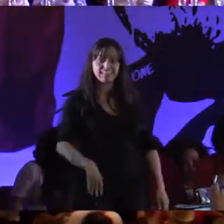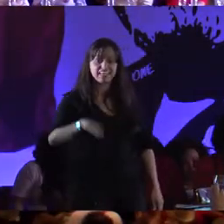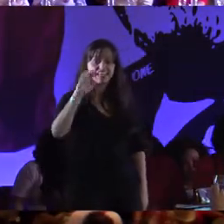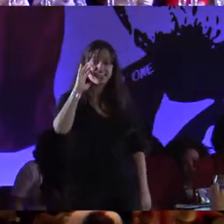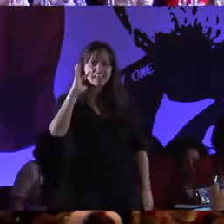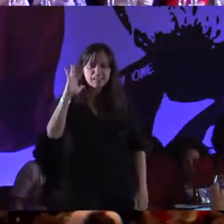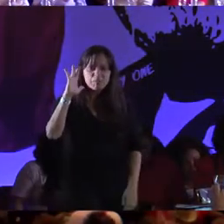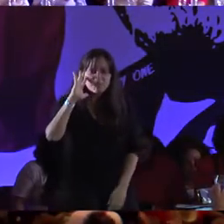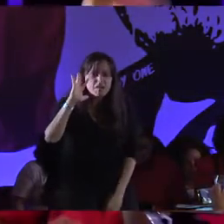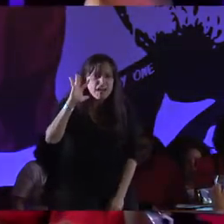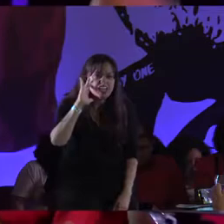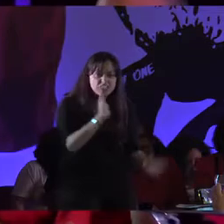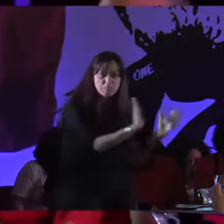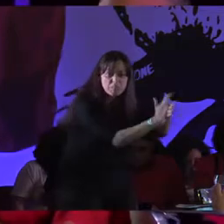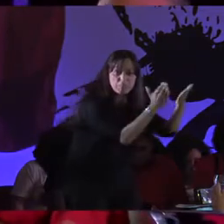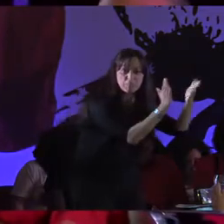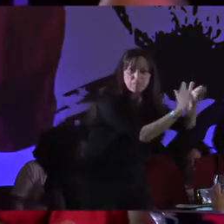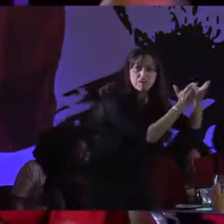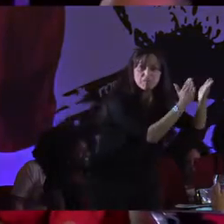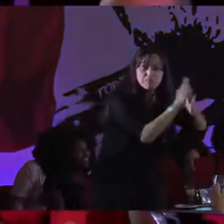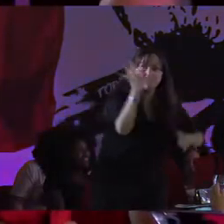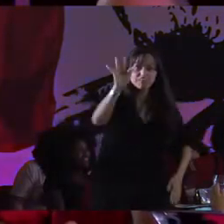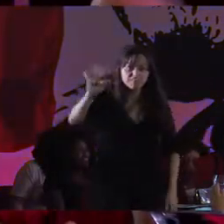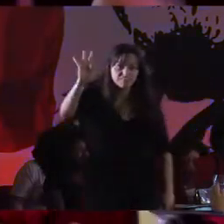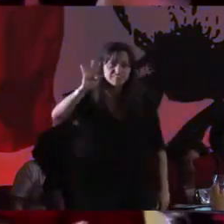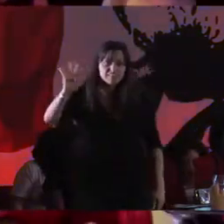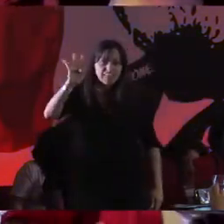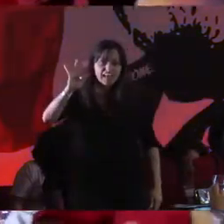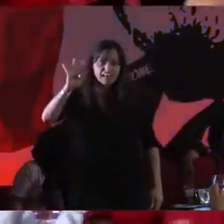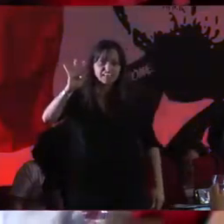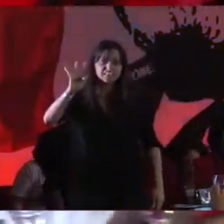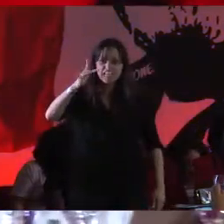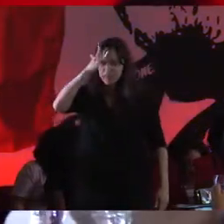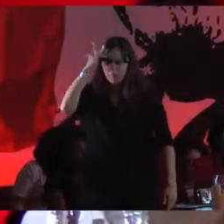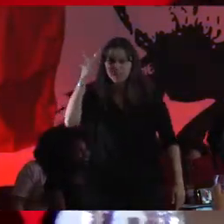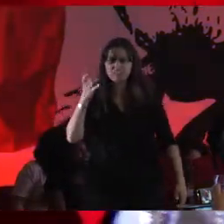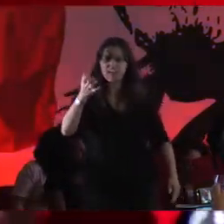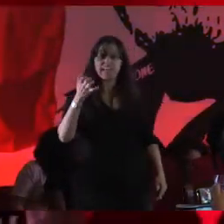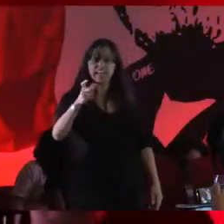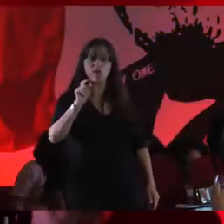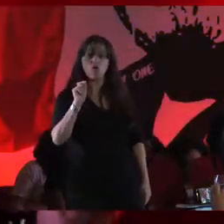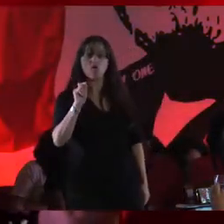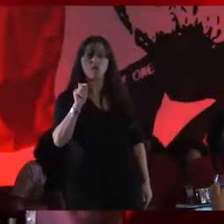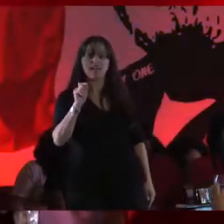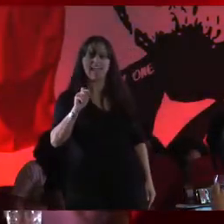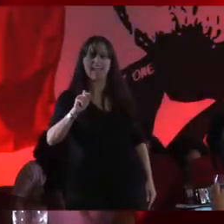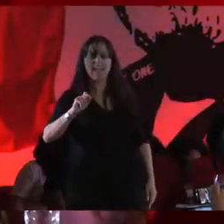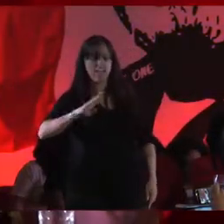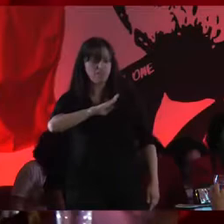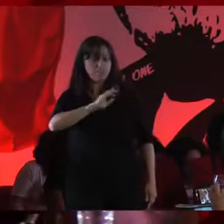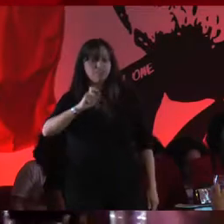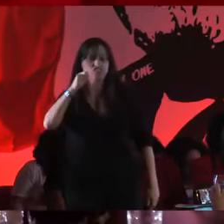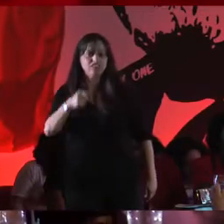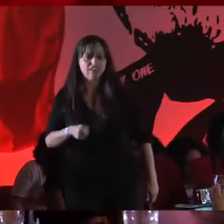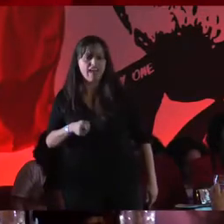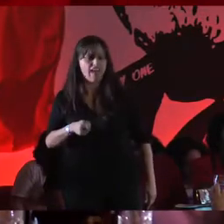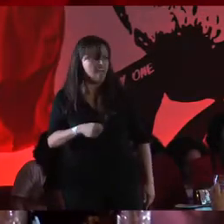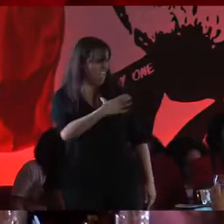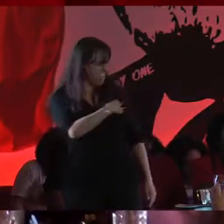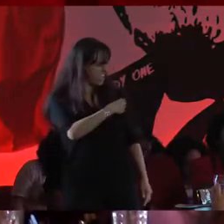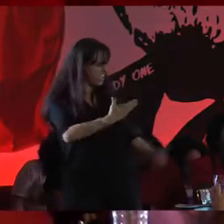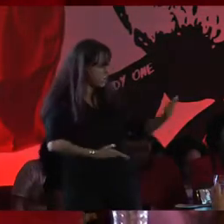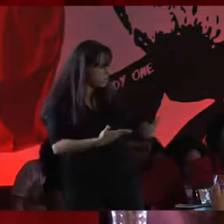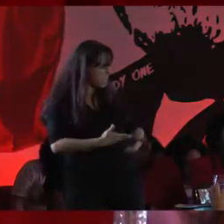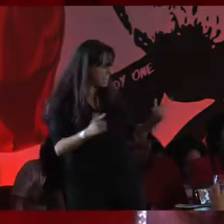Imagina a tortura pra quem apoiou ditadura, encontra a filha da empregada de beca na formatura.